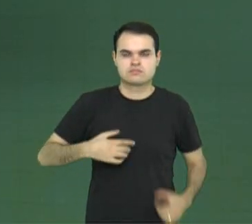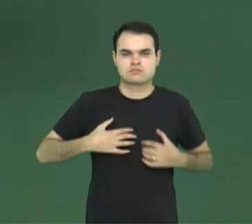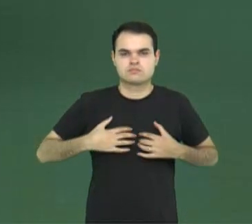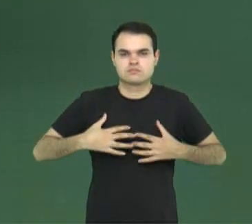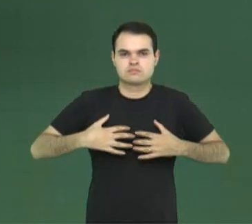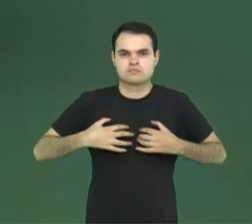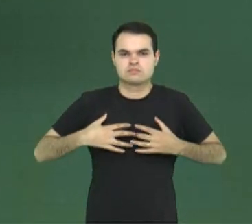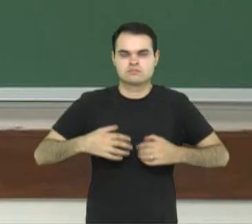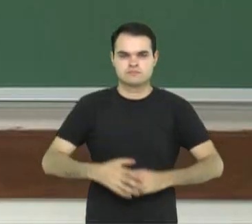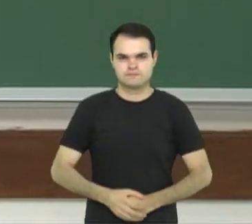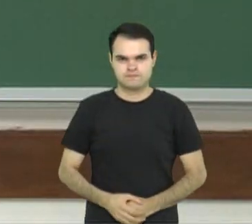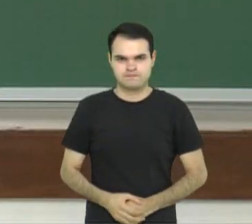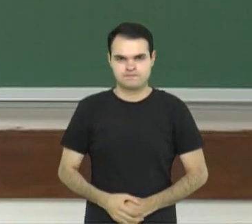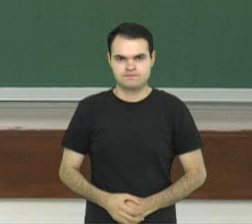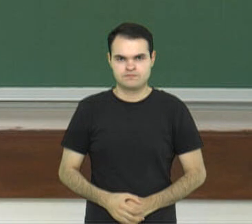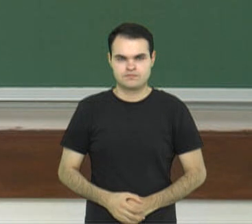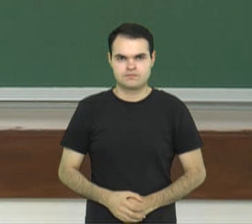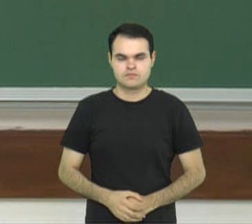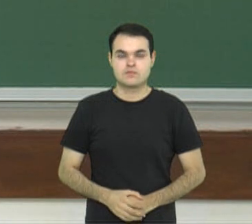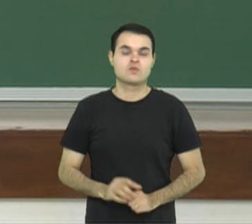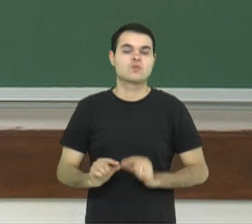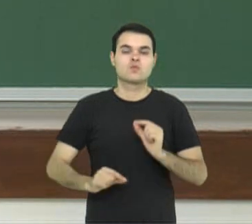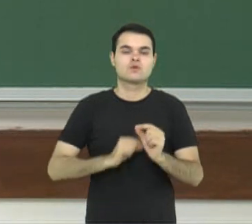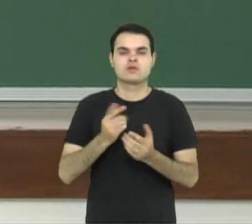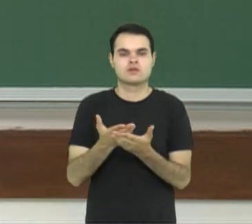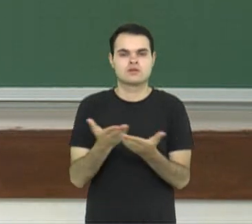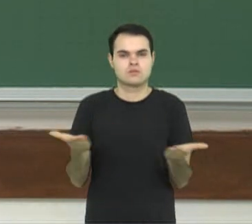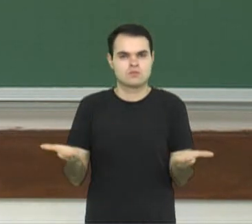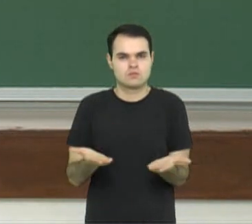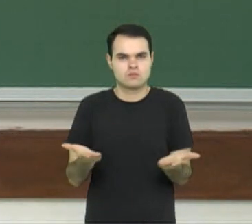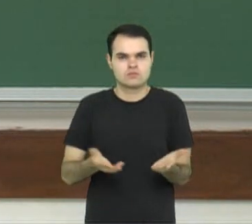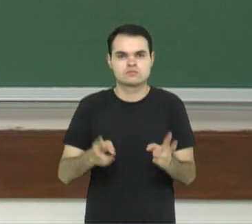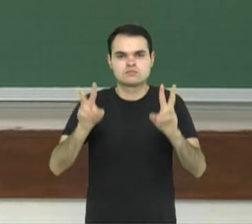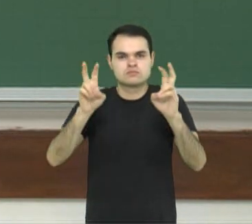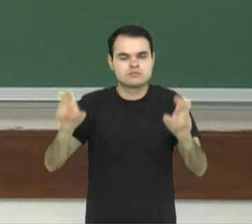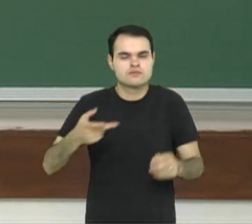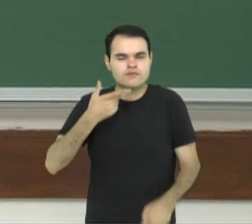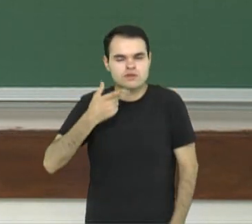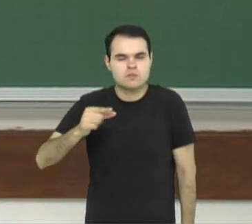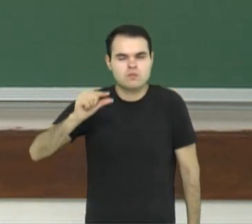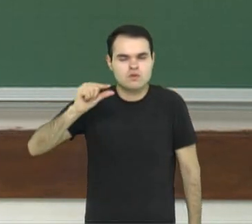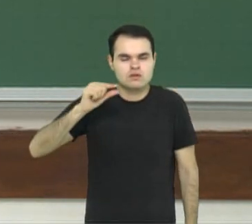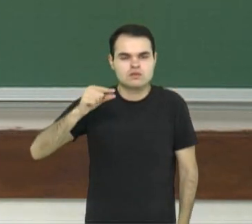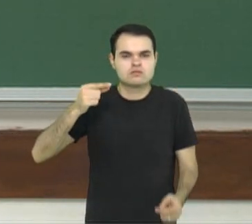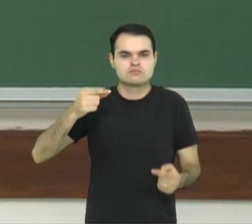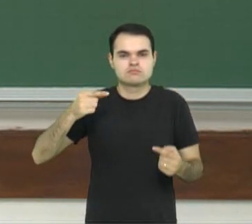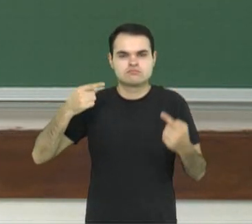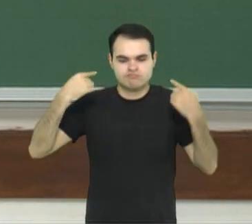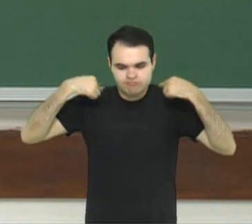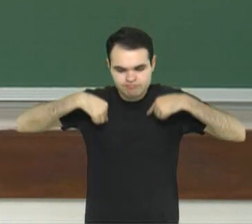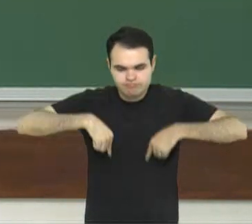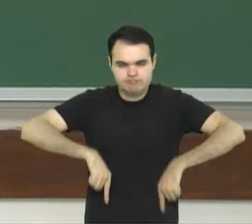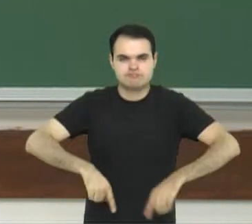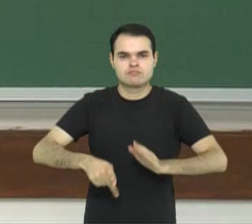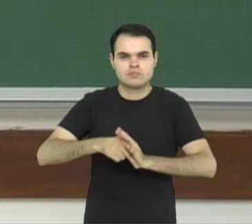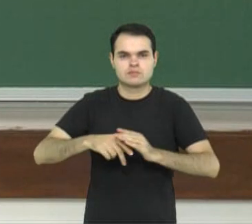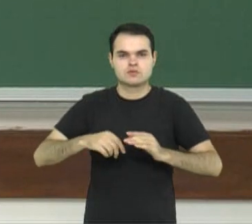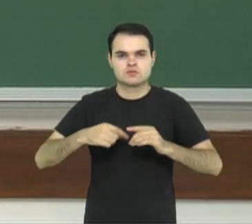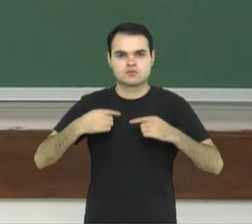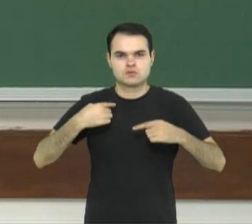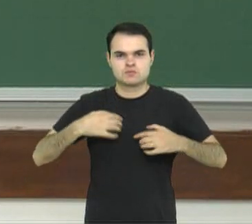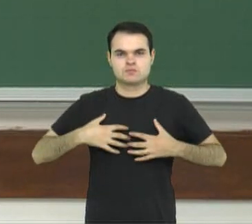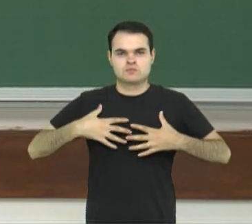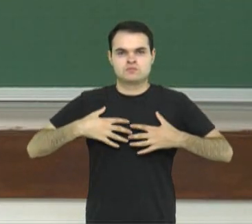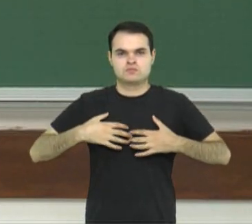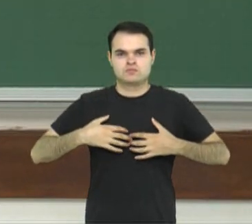os intercostais. E o que nós vimos na aula de hoje, pessoal? Nós falamos um pouquinho sobre a fisiologia e anatomia do sistema respiratório e também